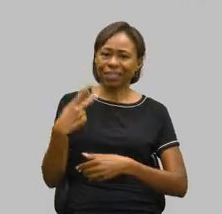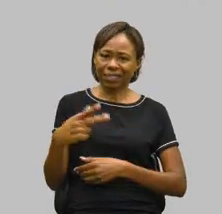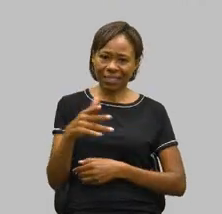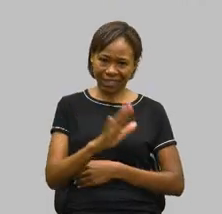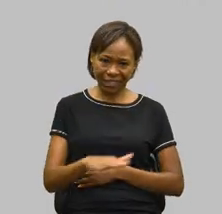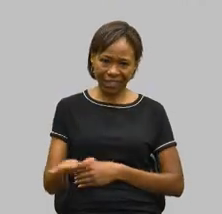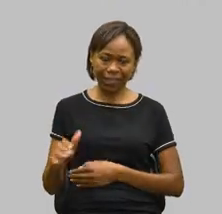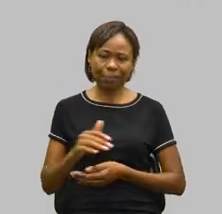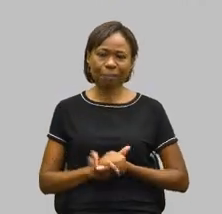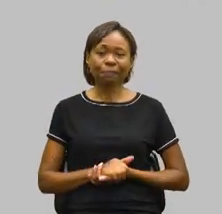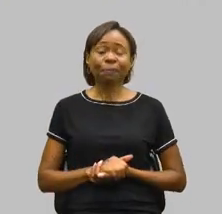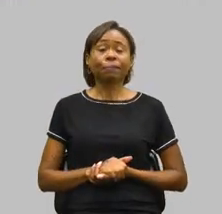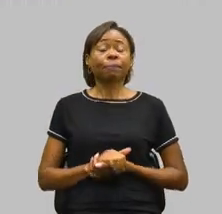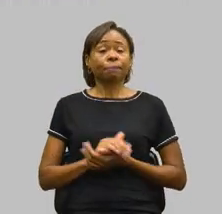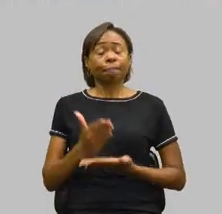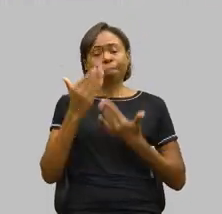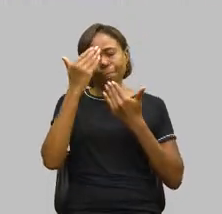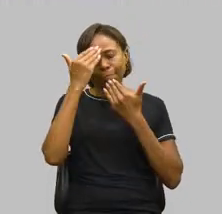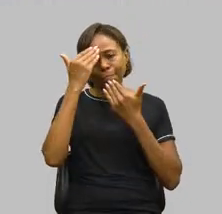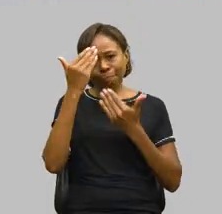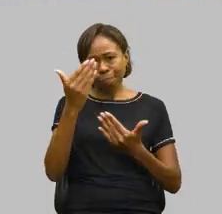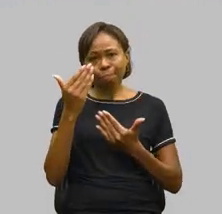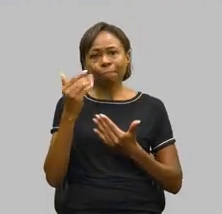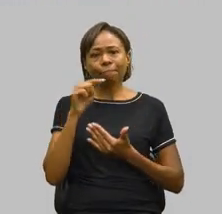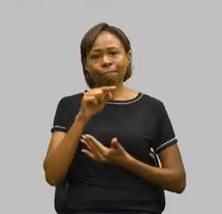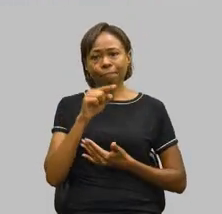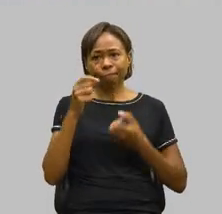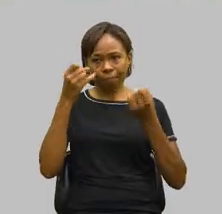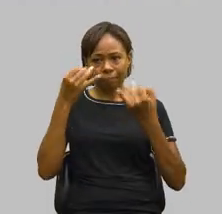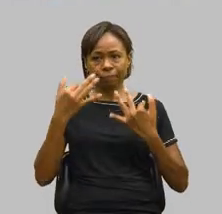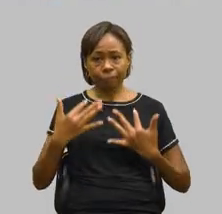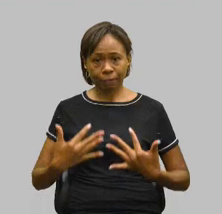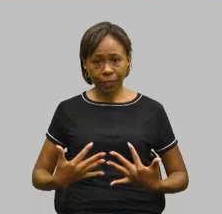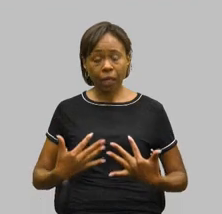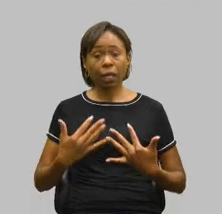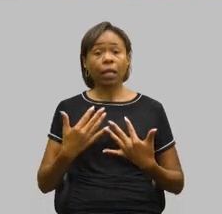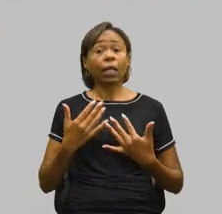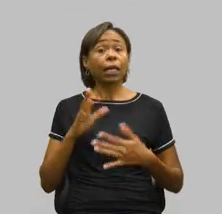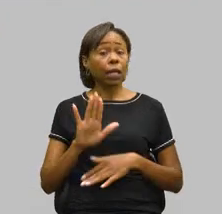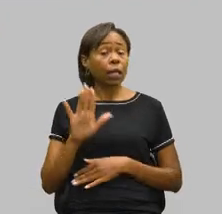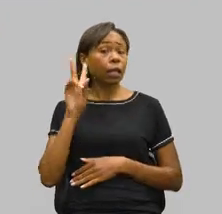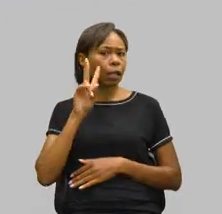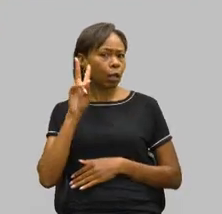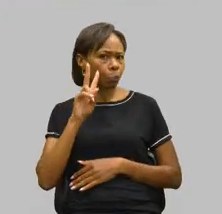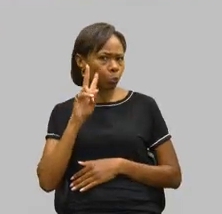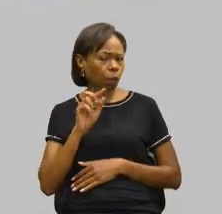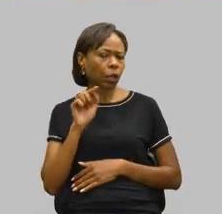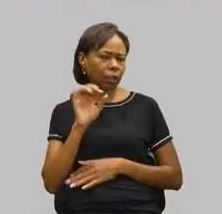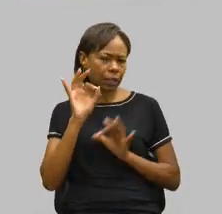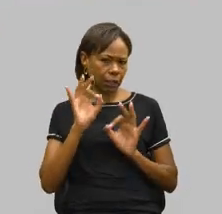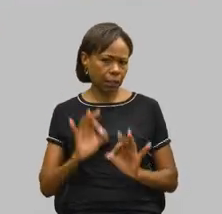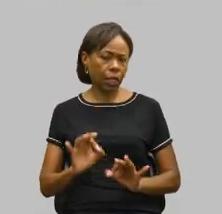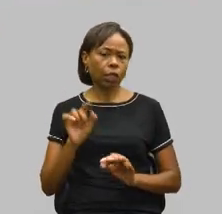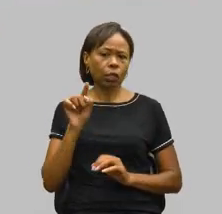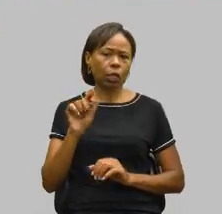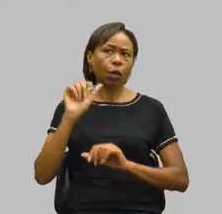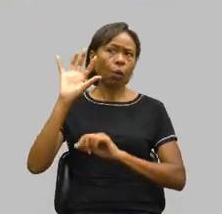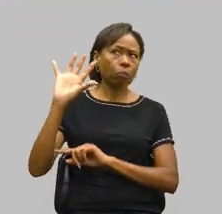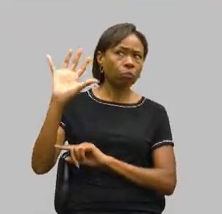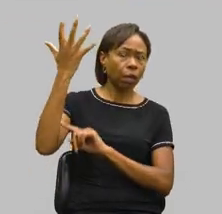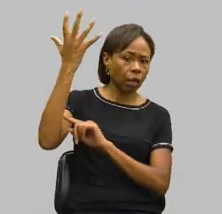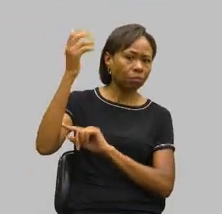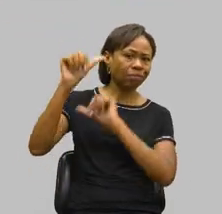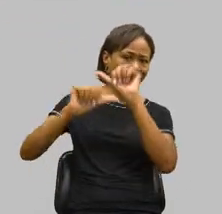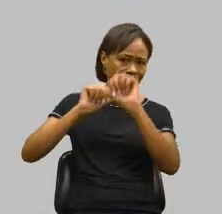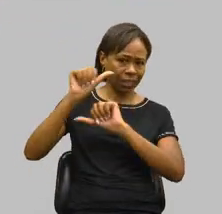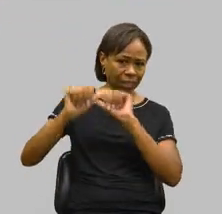bom muito obrigada pela pela explicação pela explanação e Bem lembrado a questão das falar de mudanças climáticas dentro do contexto